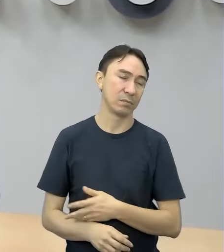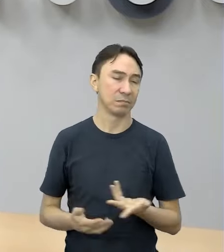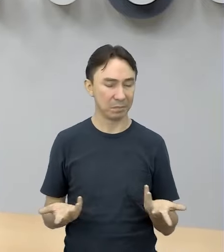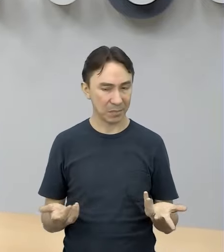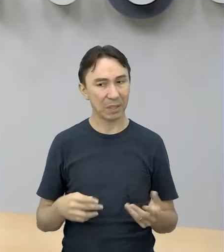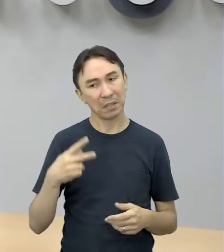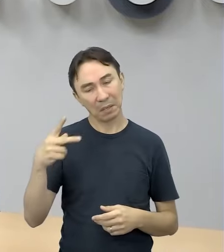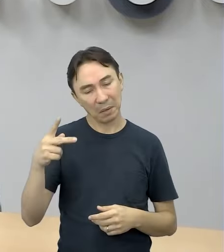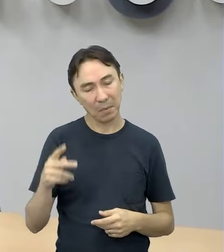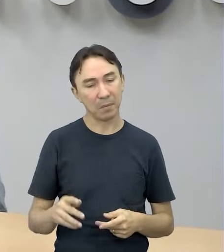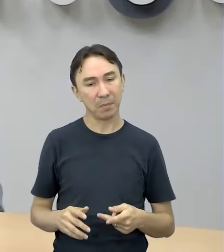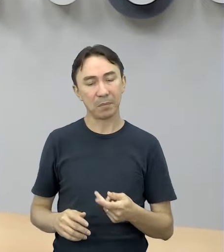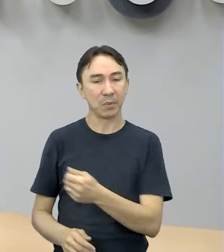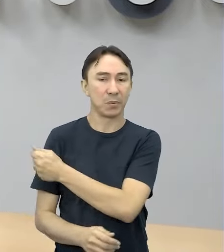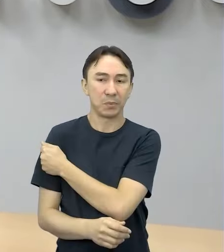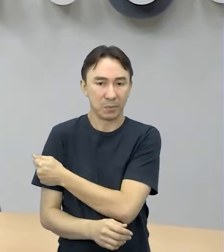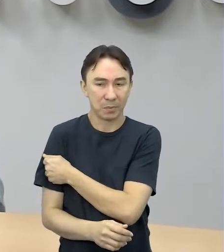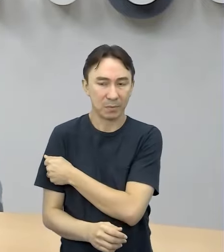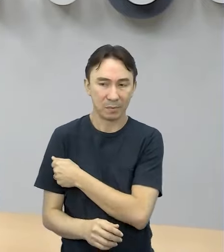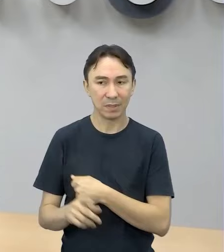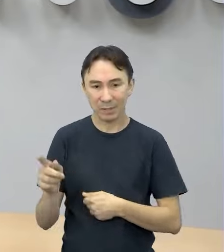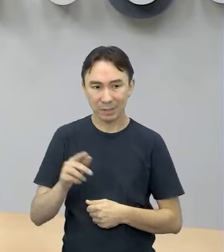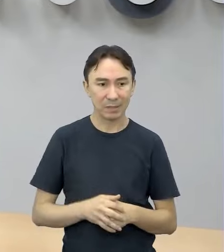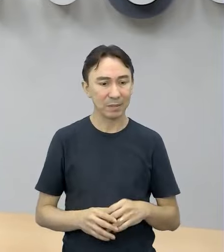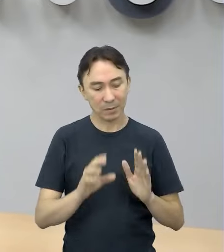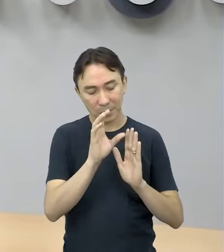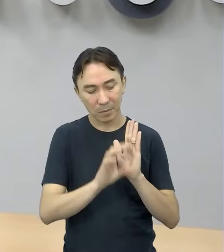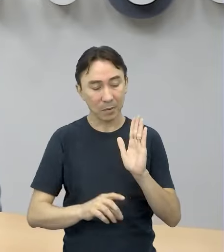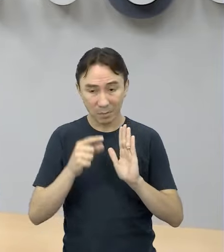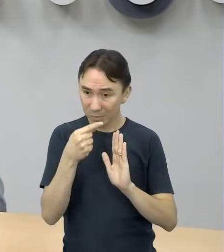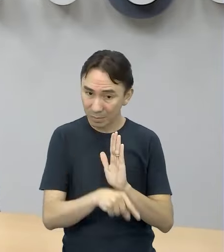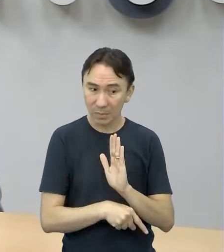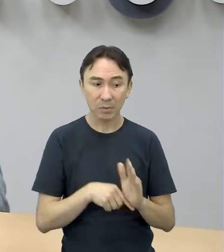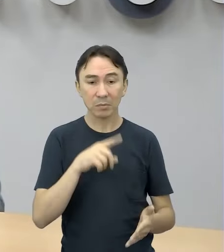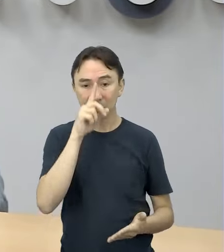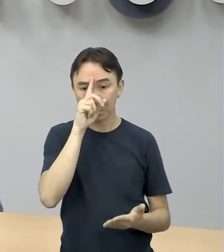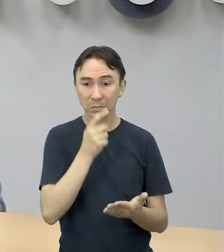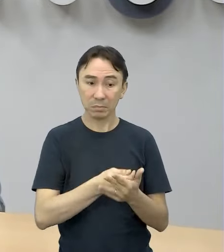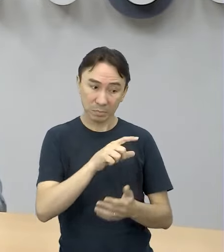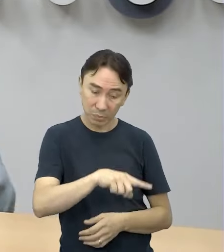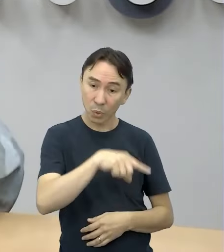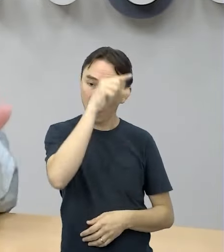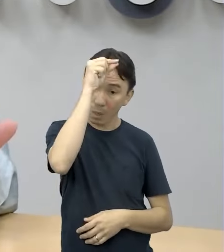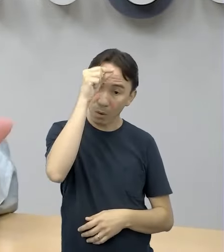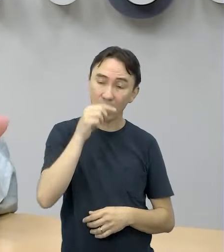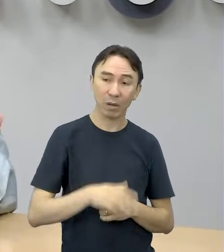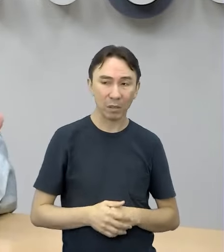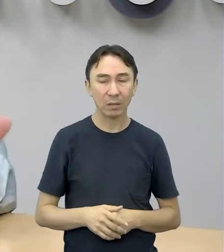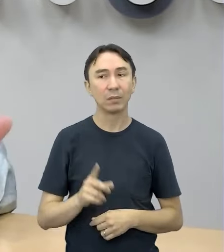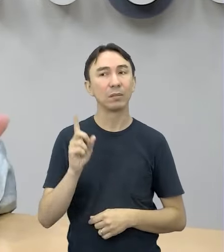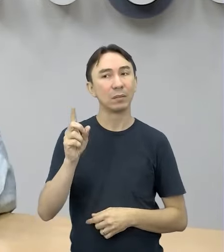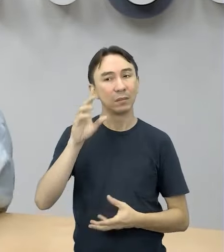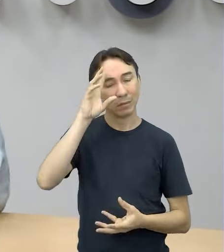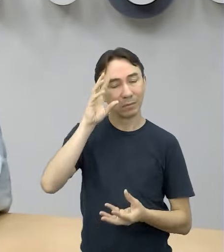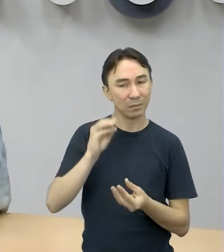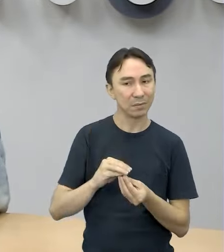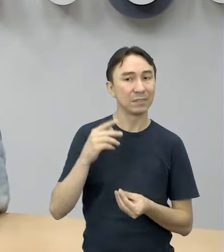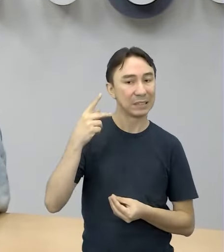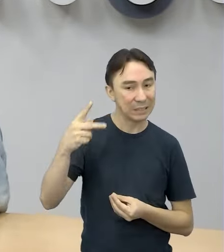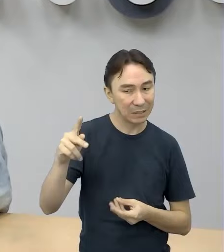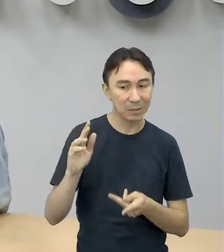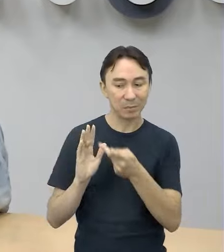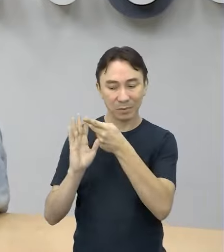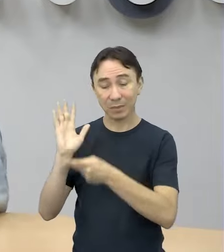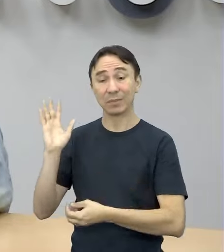estudantes escolheram esse aprofundamento curricular, alguma coisa, né, por si só, ele já diz aquele projeto de vida que eles têm.